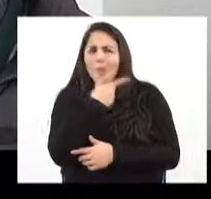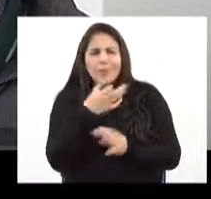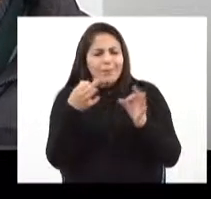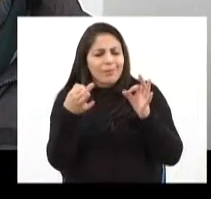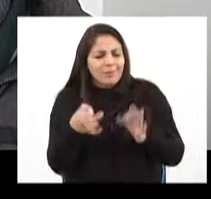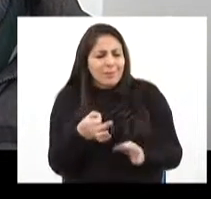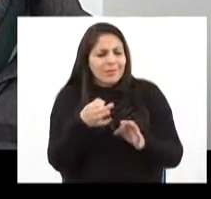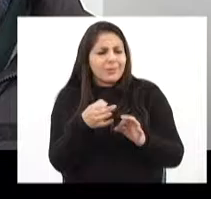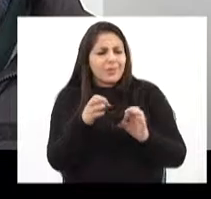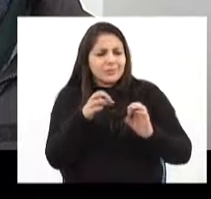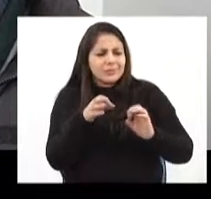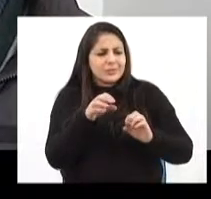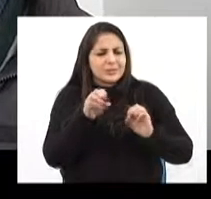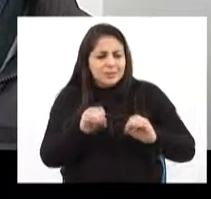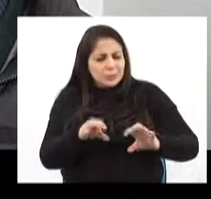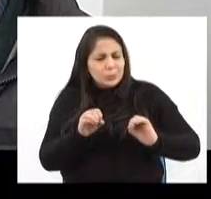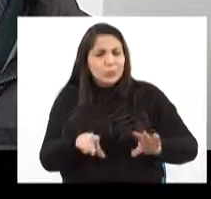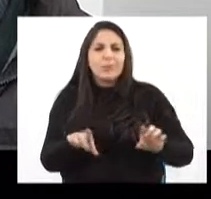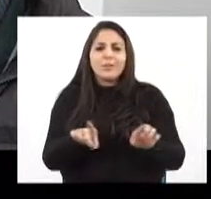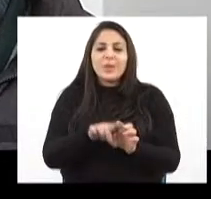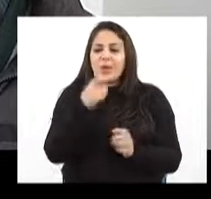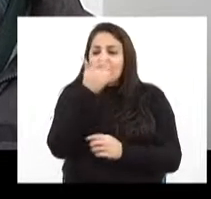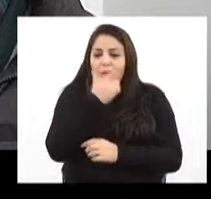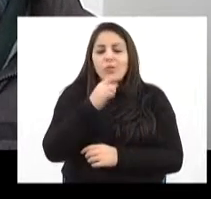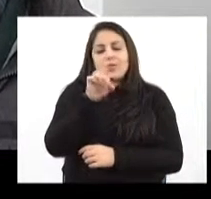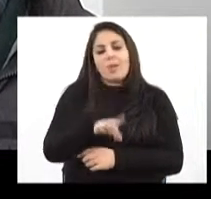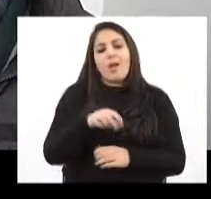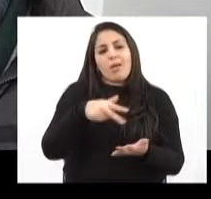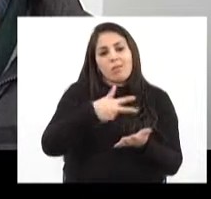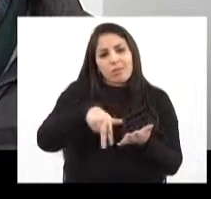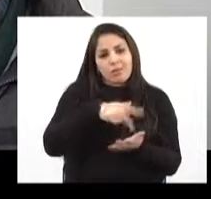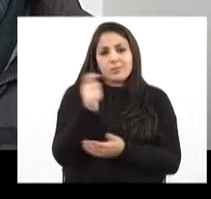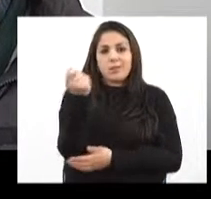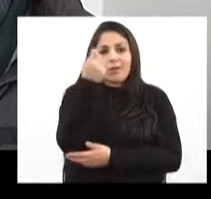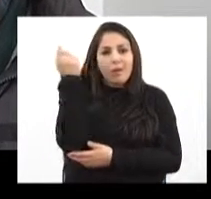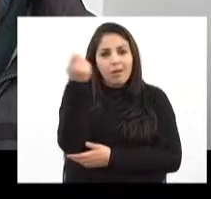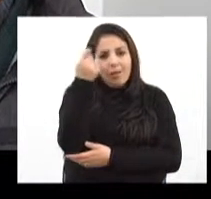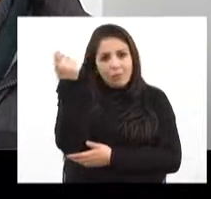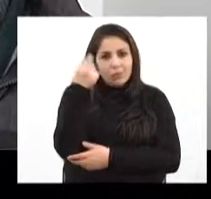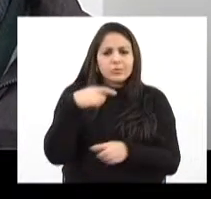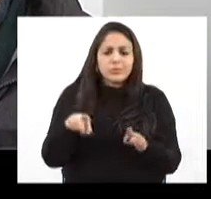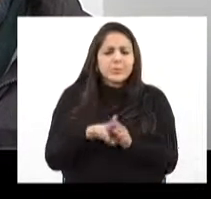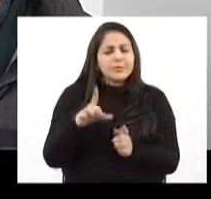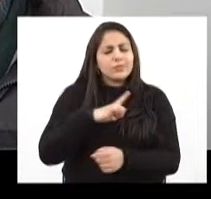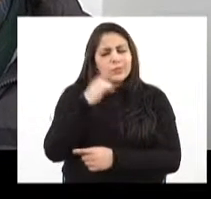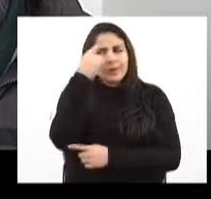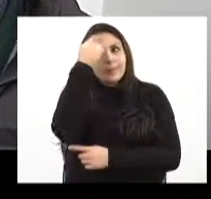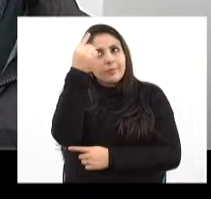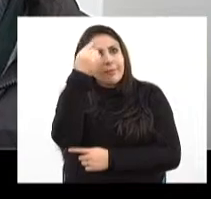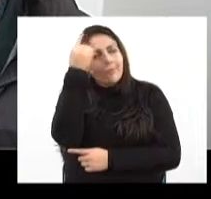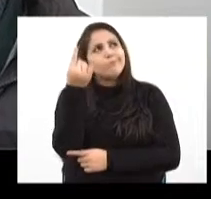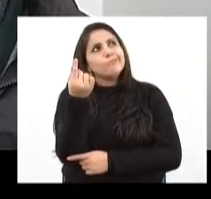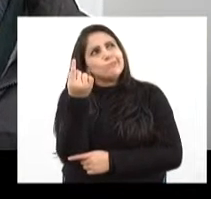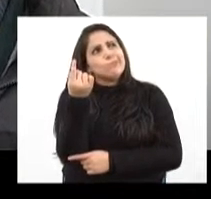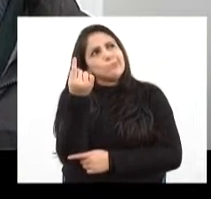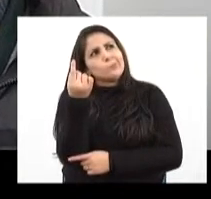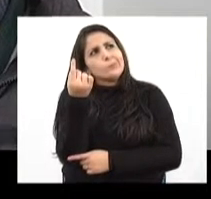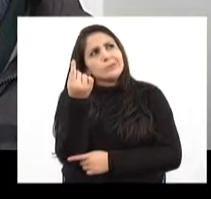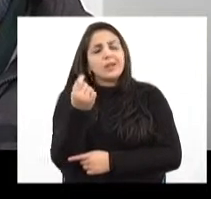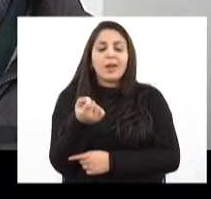correta, educativa, a tradição gaúcha. Aí então me deu a ideia de criar um